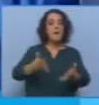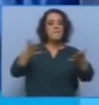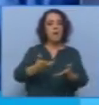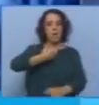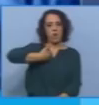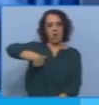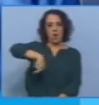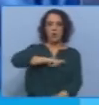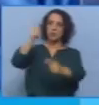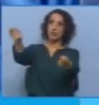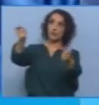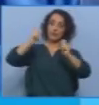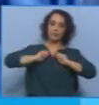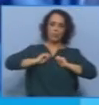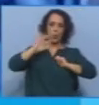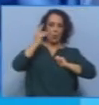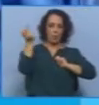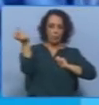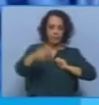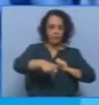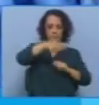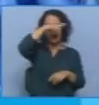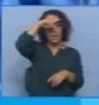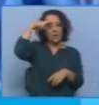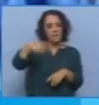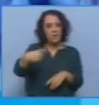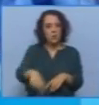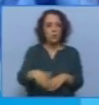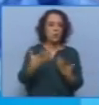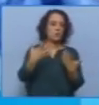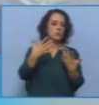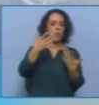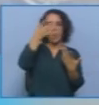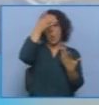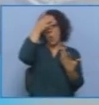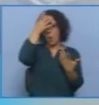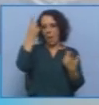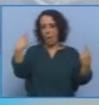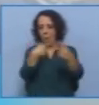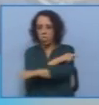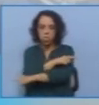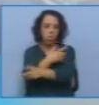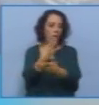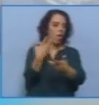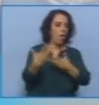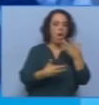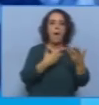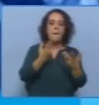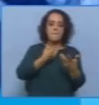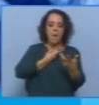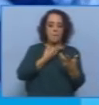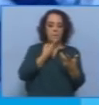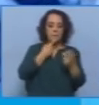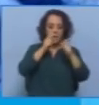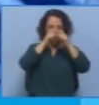capacitar-nos para que nós, nas situações de dificuldade, de maus entendidos, possamos também apercebermos qual é a verdade, qual é a